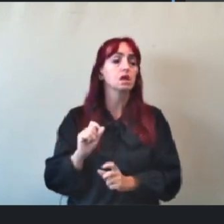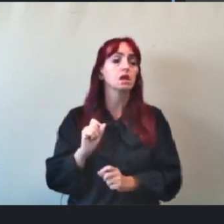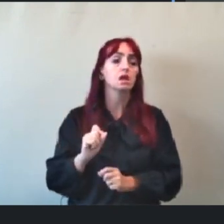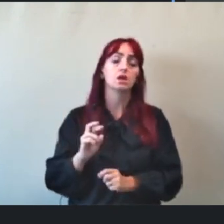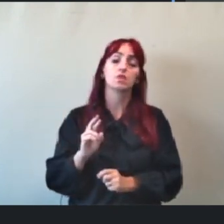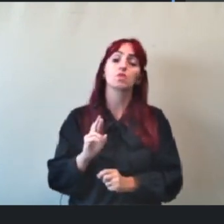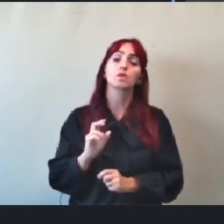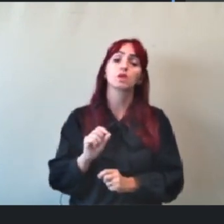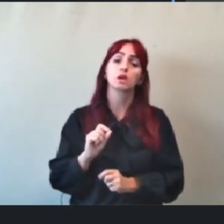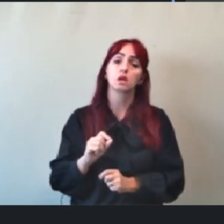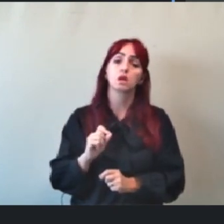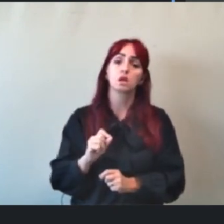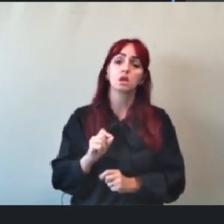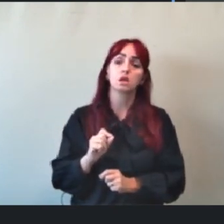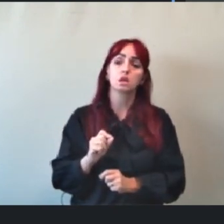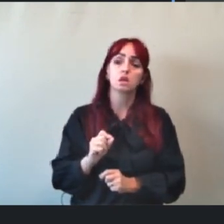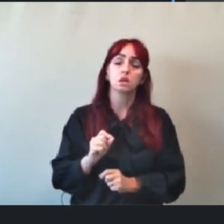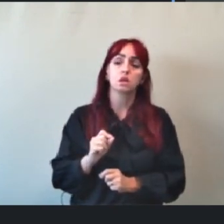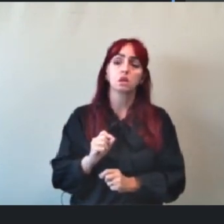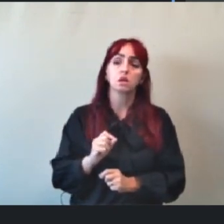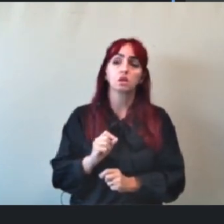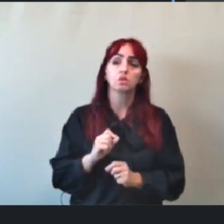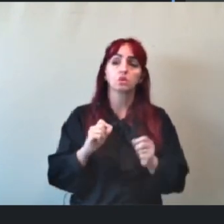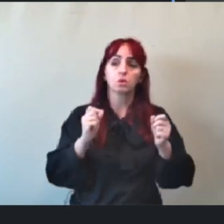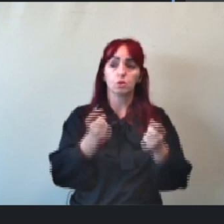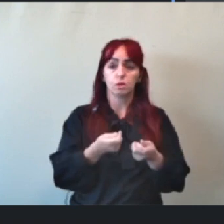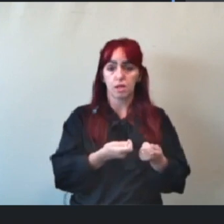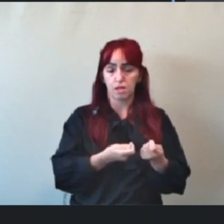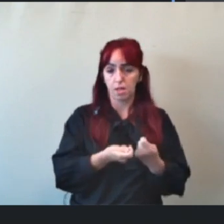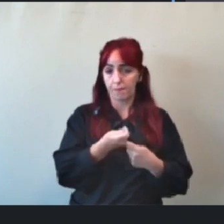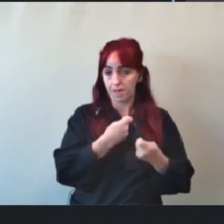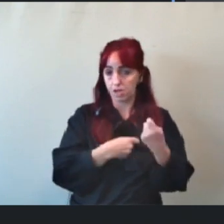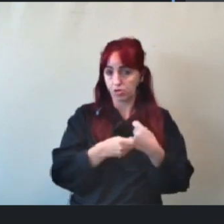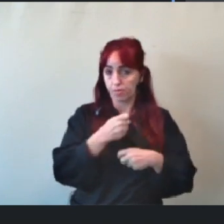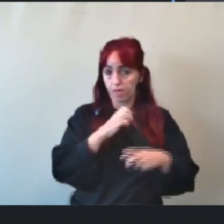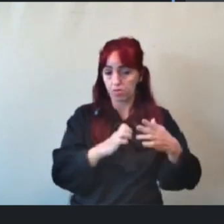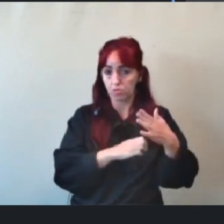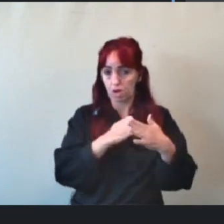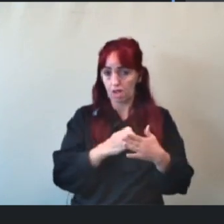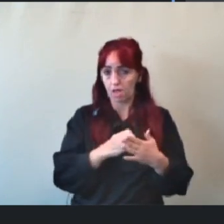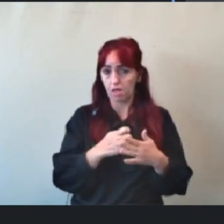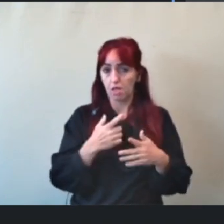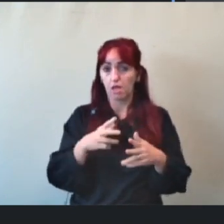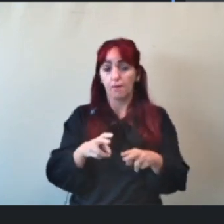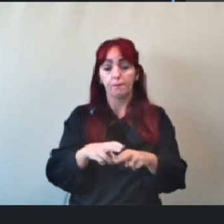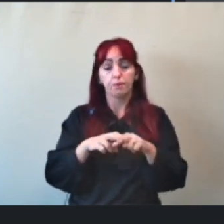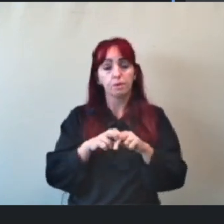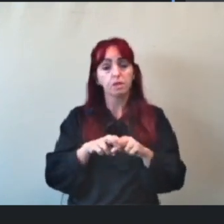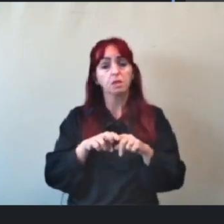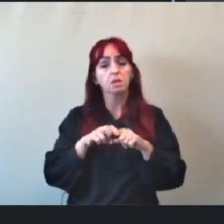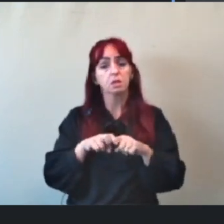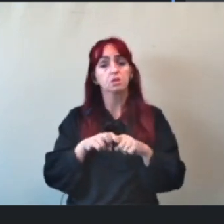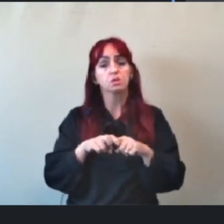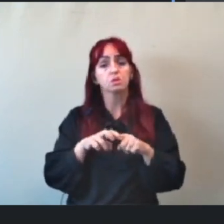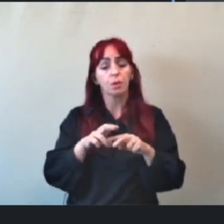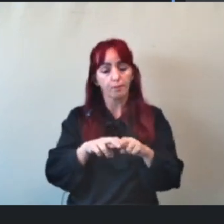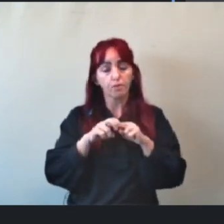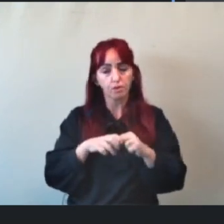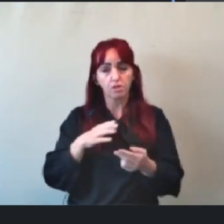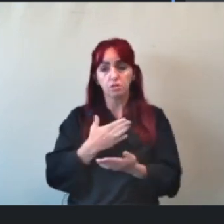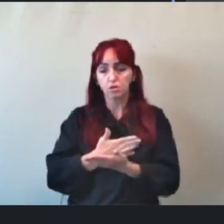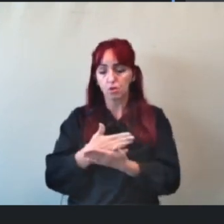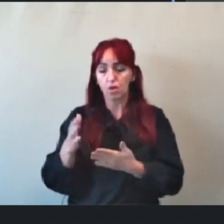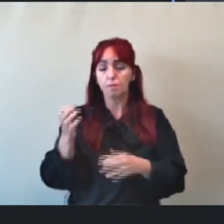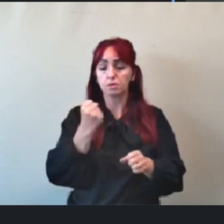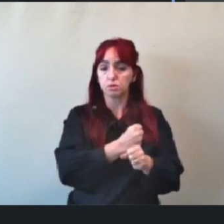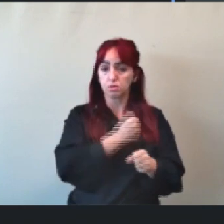era um condicionante do empreendimento lá, ele está executando. Por isso, ele está sendo iniciou-se a execução e a